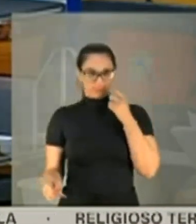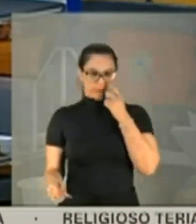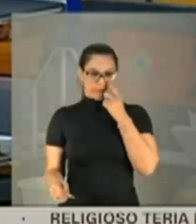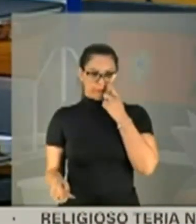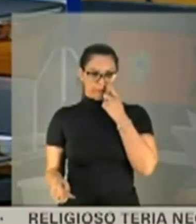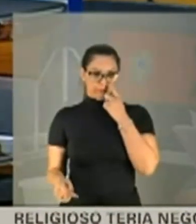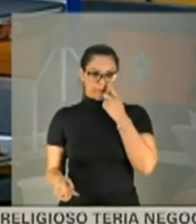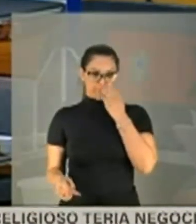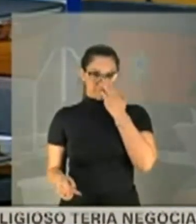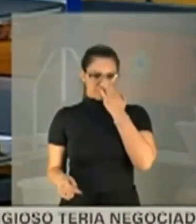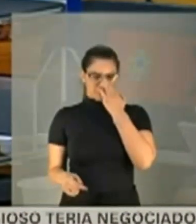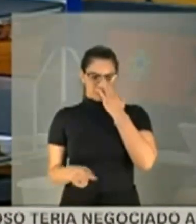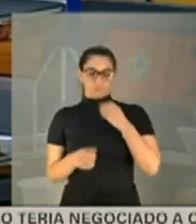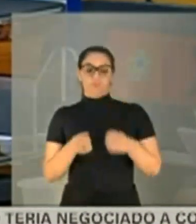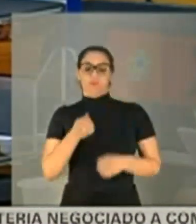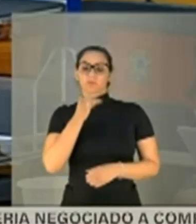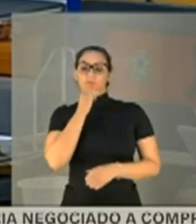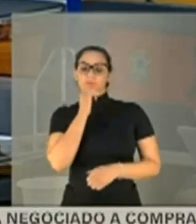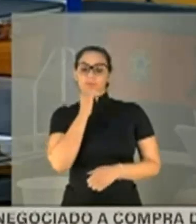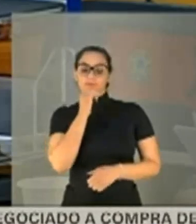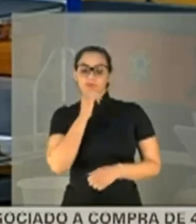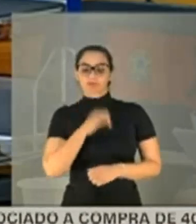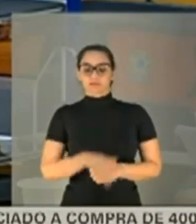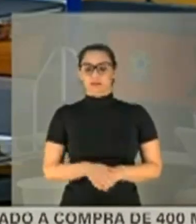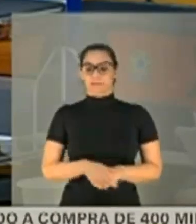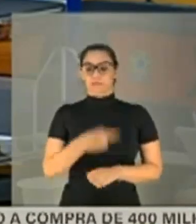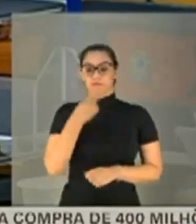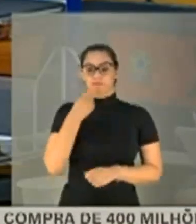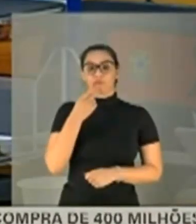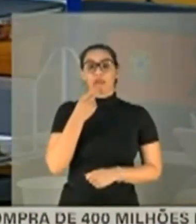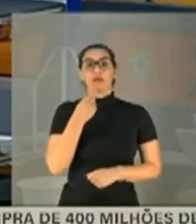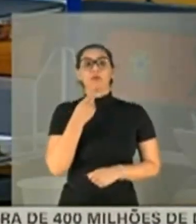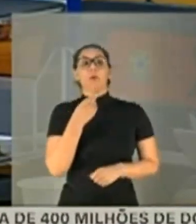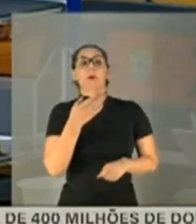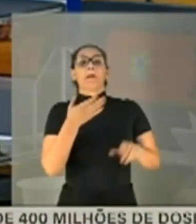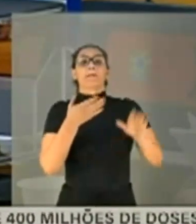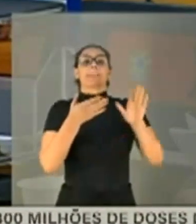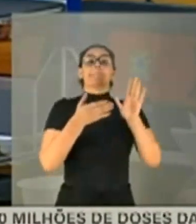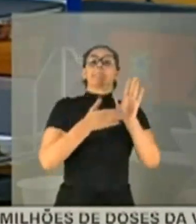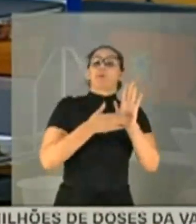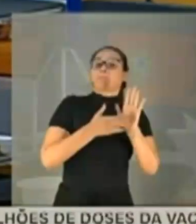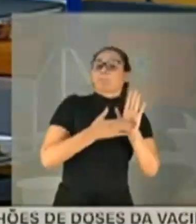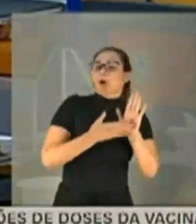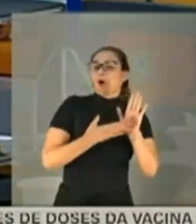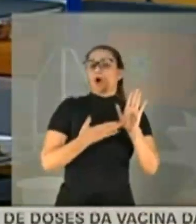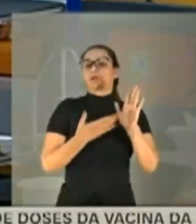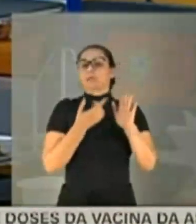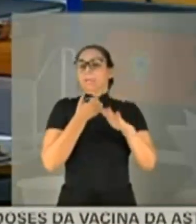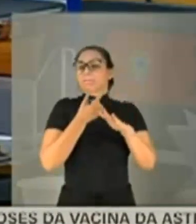exemplo, foi colocado a questão da suposta propina,